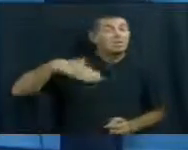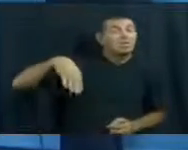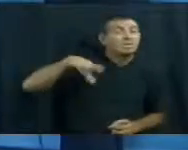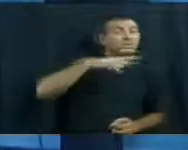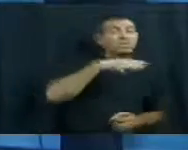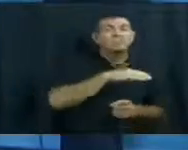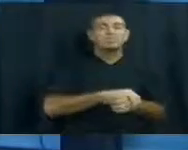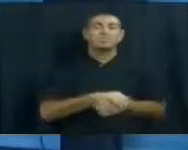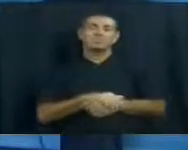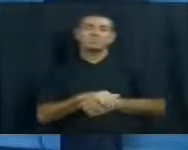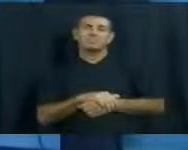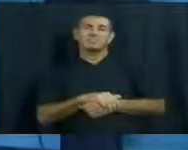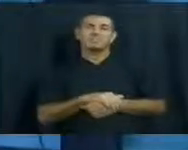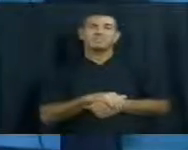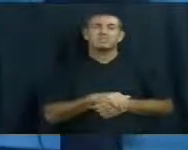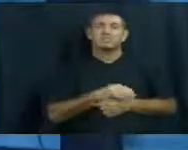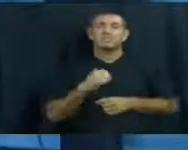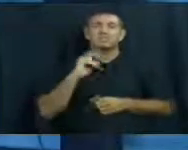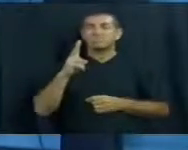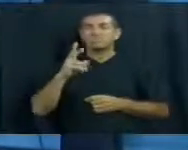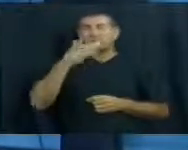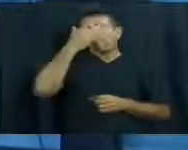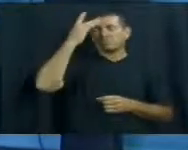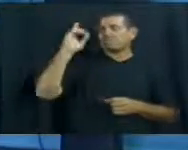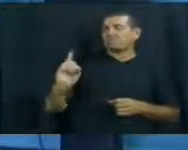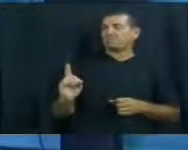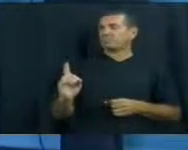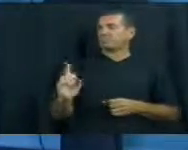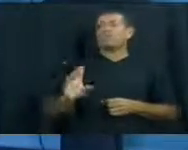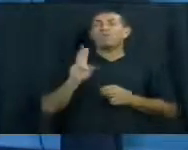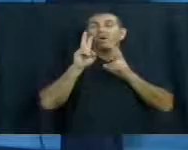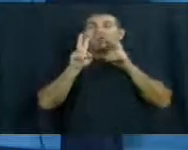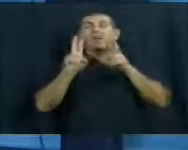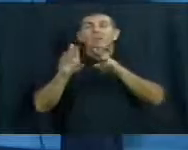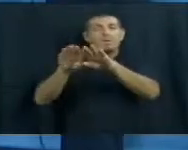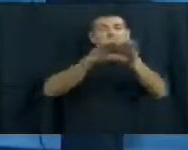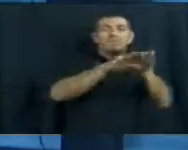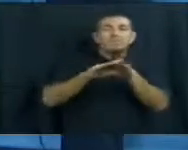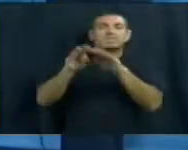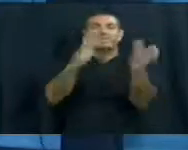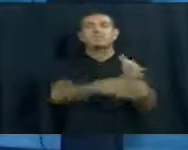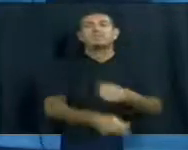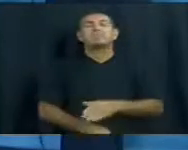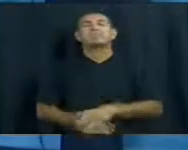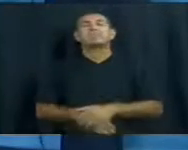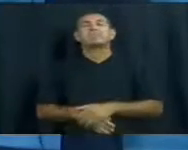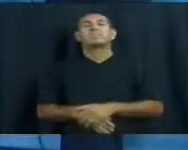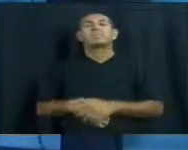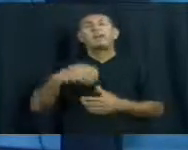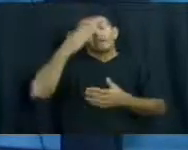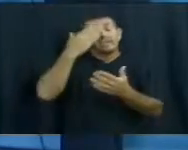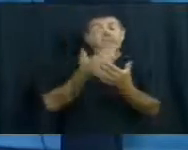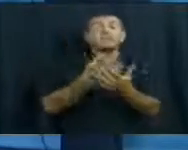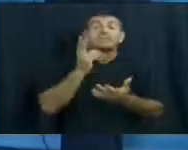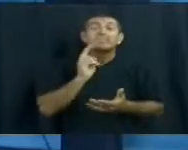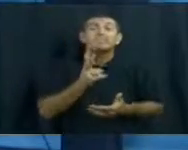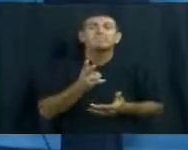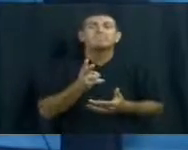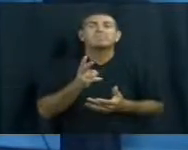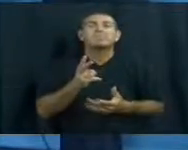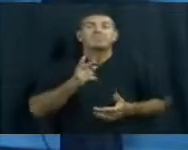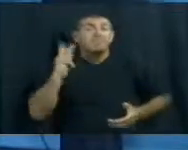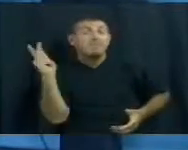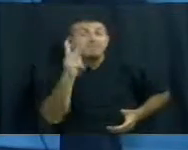fôssemos vistos só por sermos pessoas com deficiência, né? Eu sempre acreditei nas nossas potencialidades